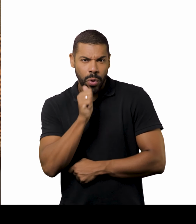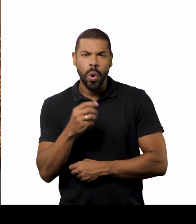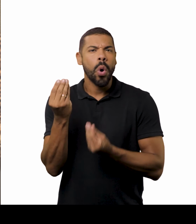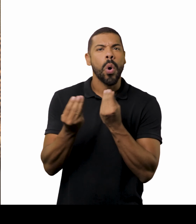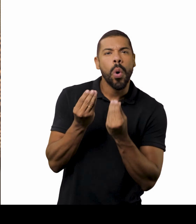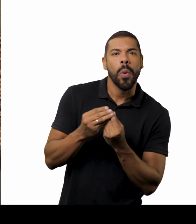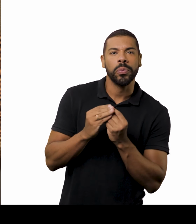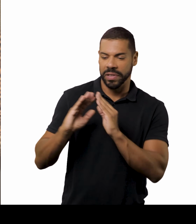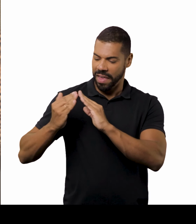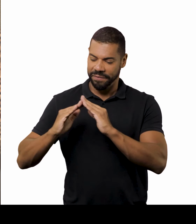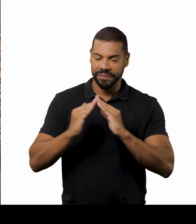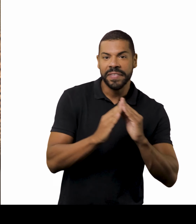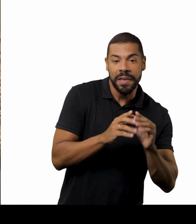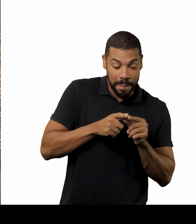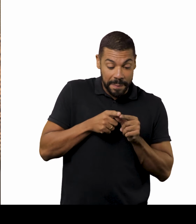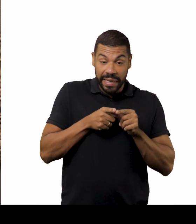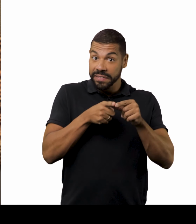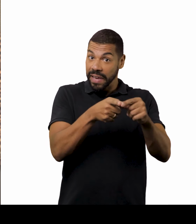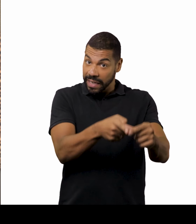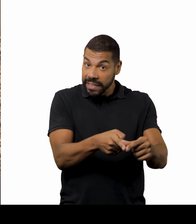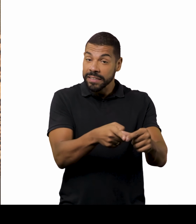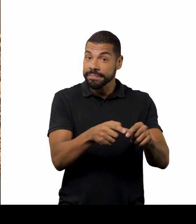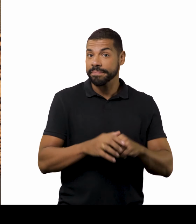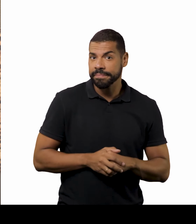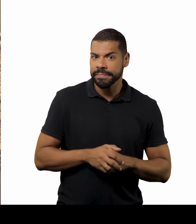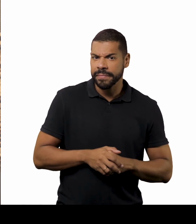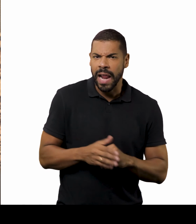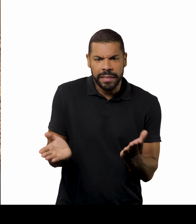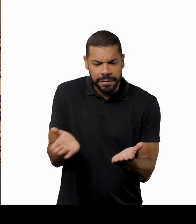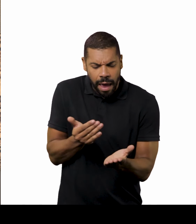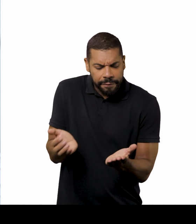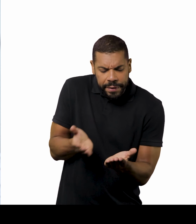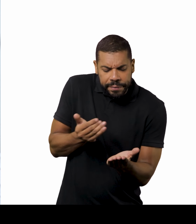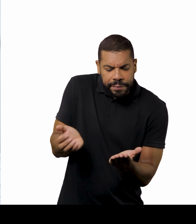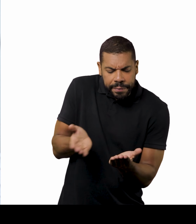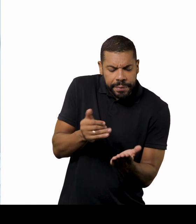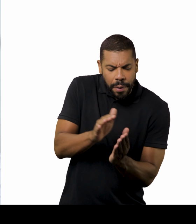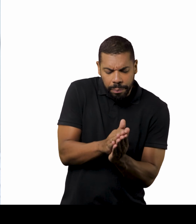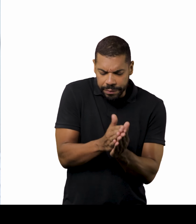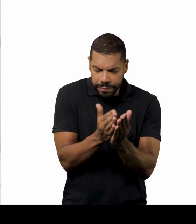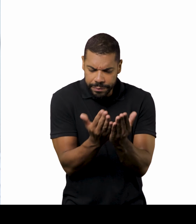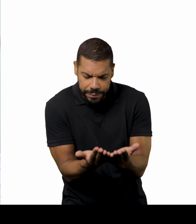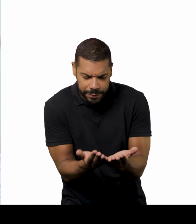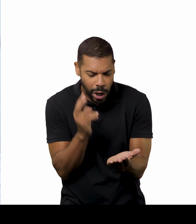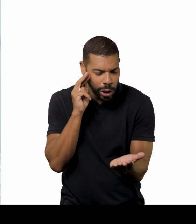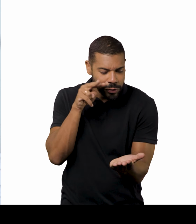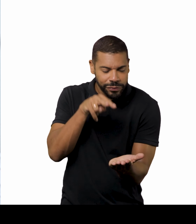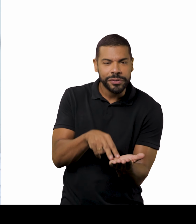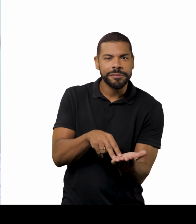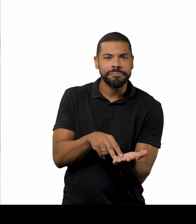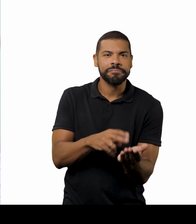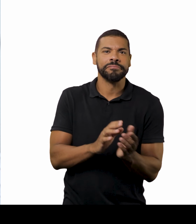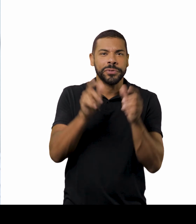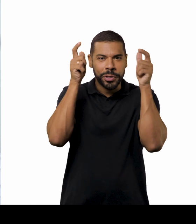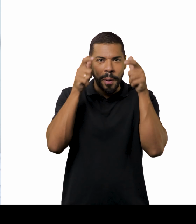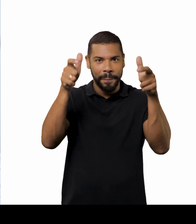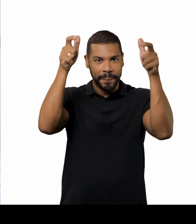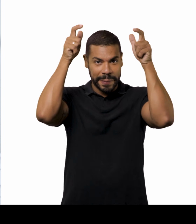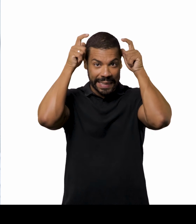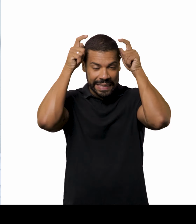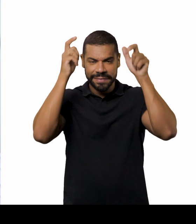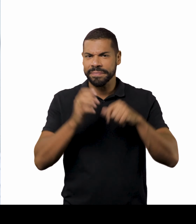vem do subúrbio, da periferia, é aquilo que a gente via nas revistas, hoje nos livros, nos filmes de princesa, né?